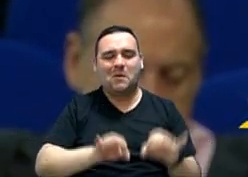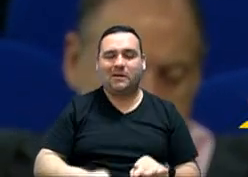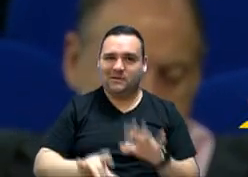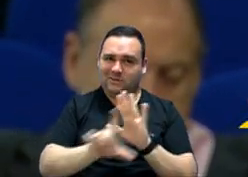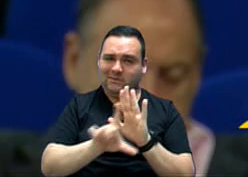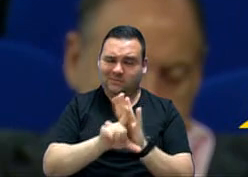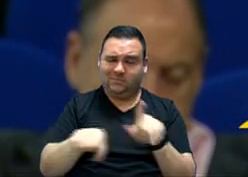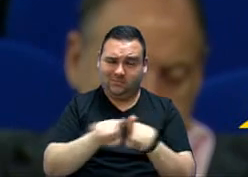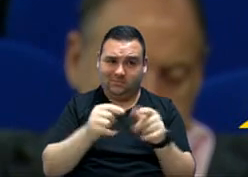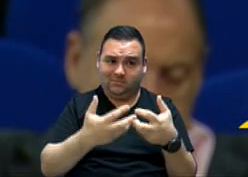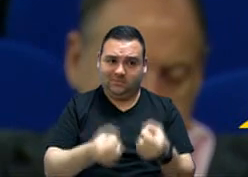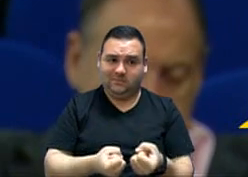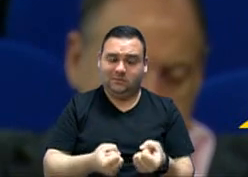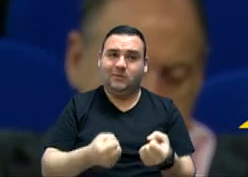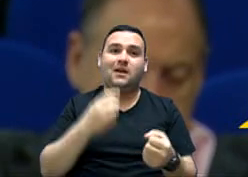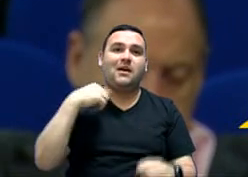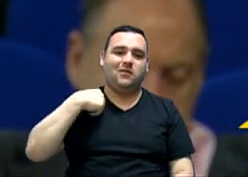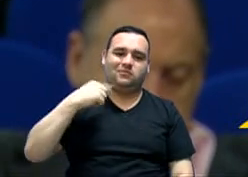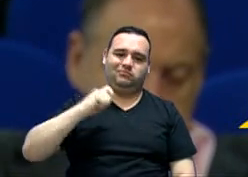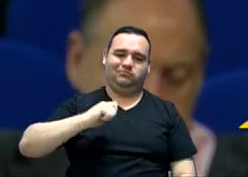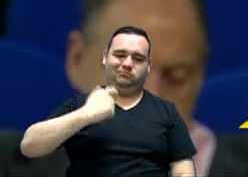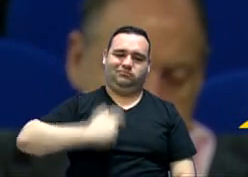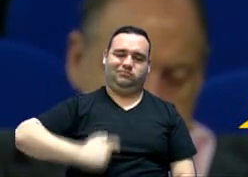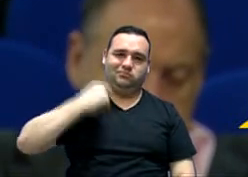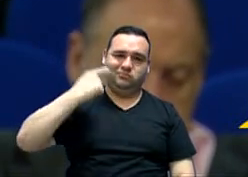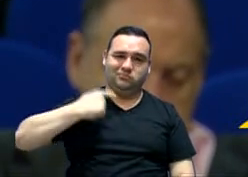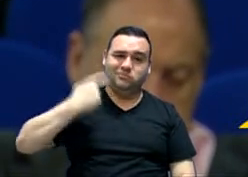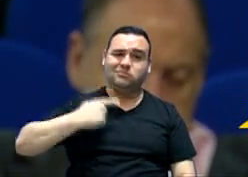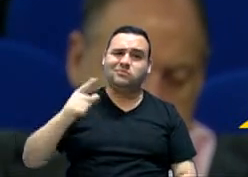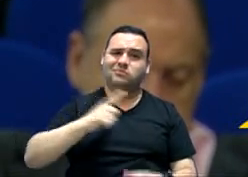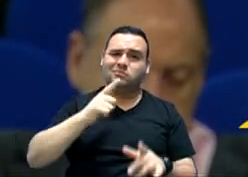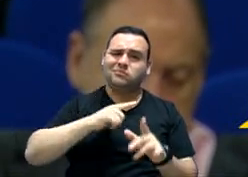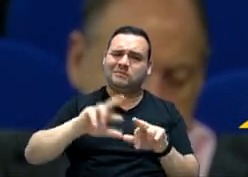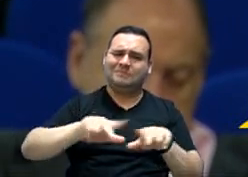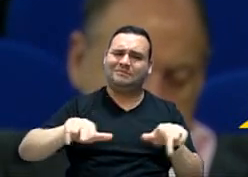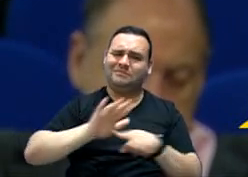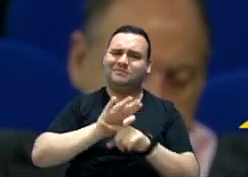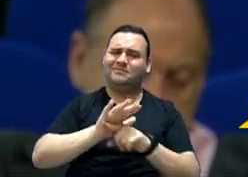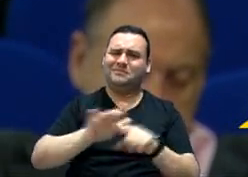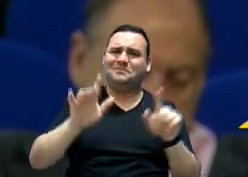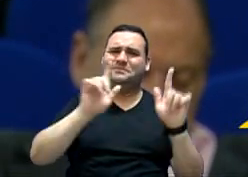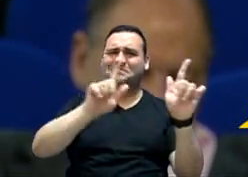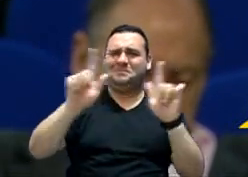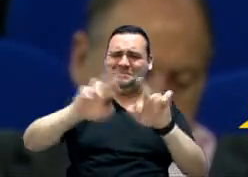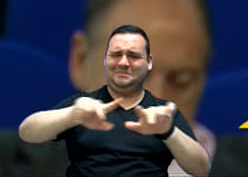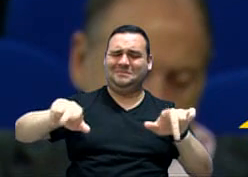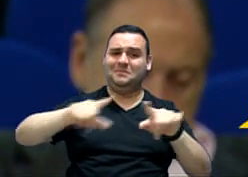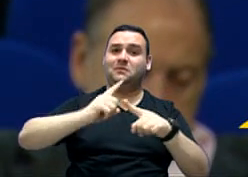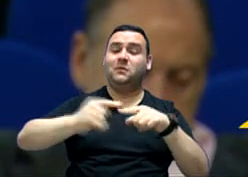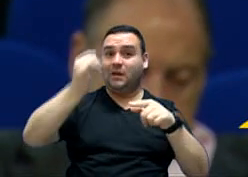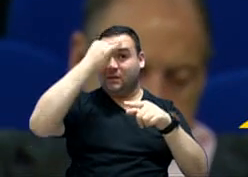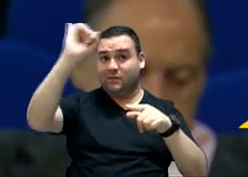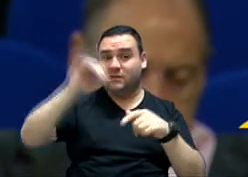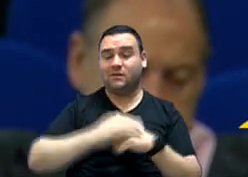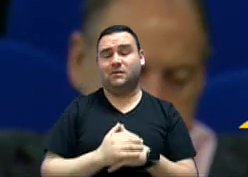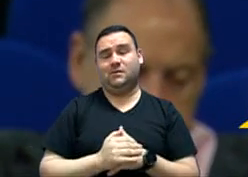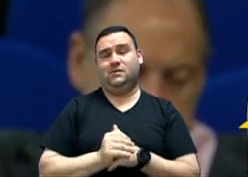e aprovação como deputada federal, ela prevê essas políticas e campanhas de